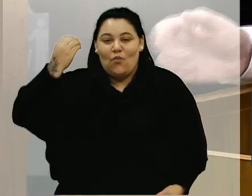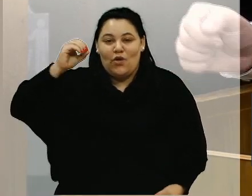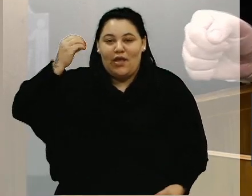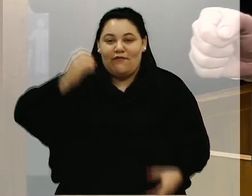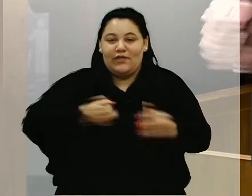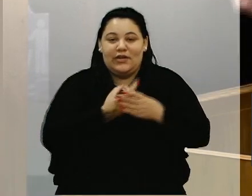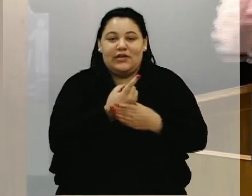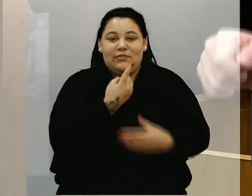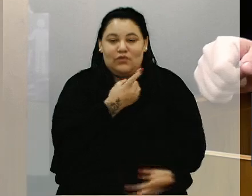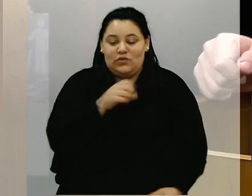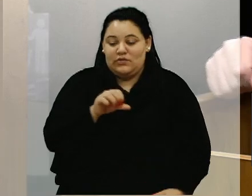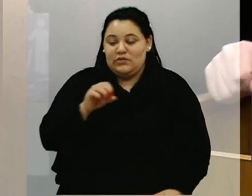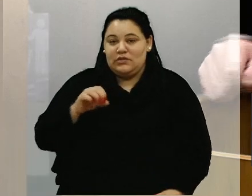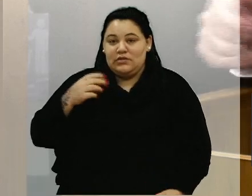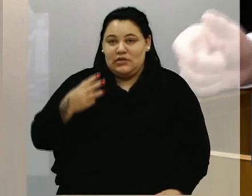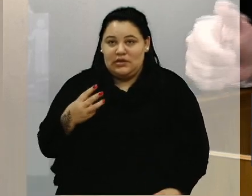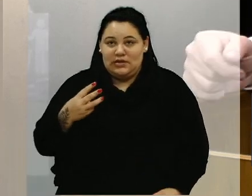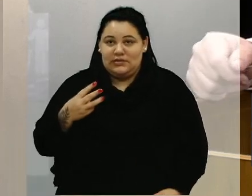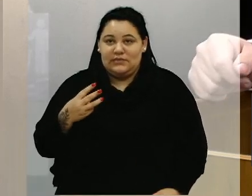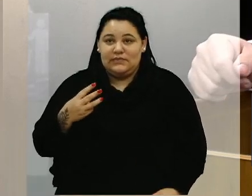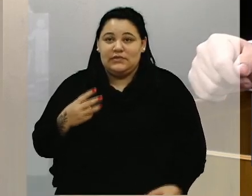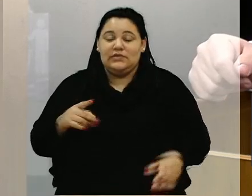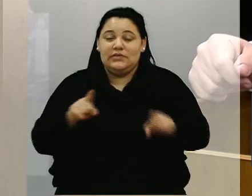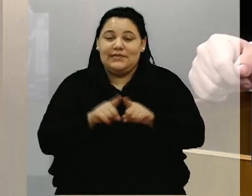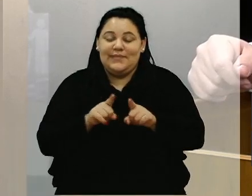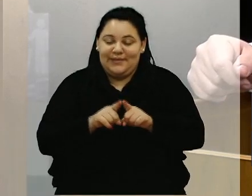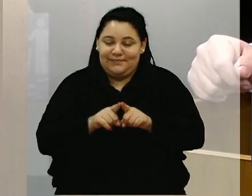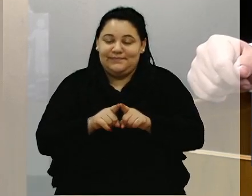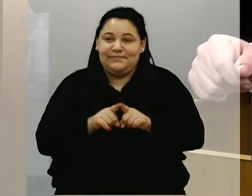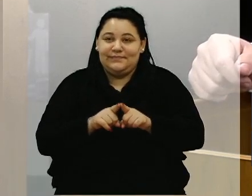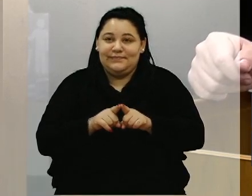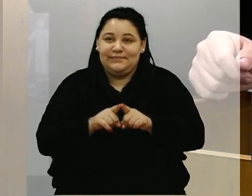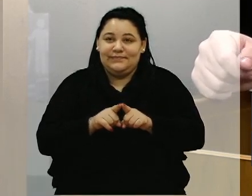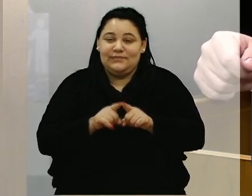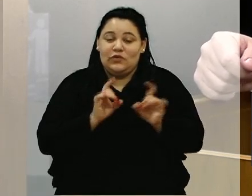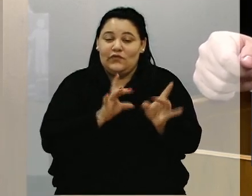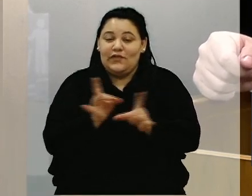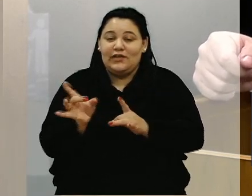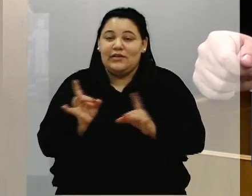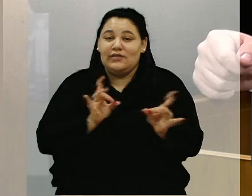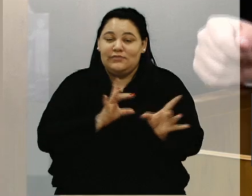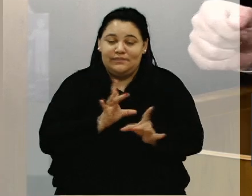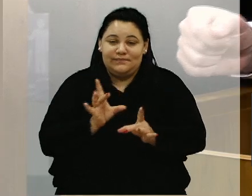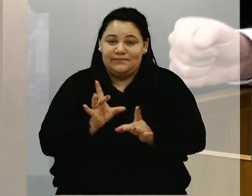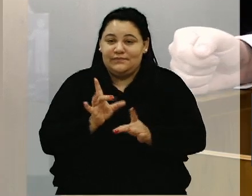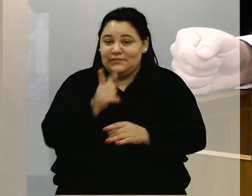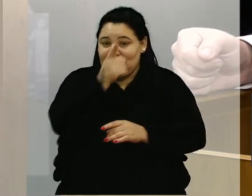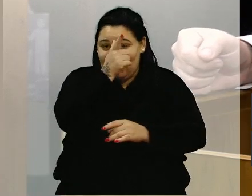1903, sim, também por comerciantes alemães